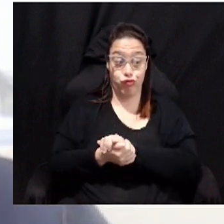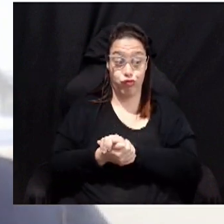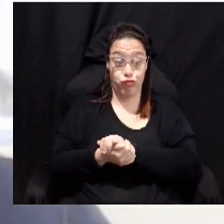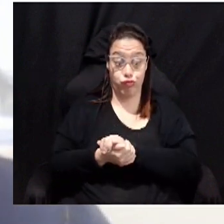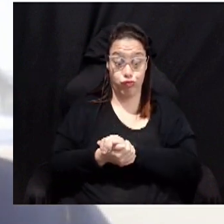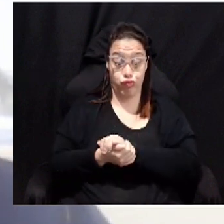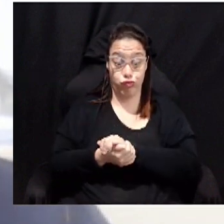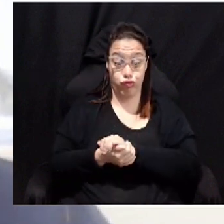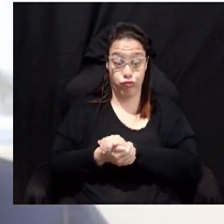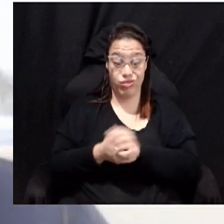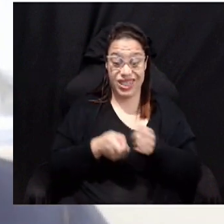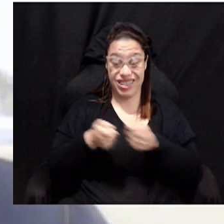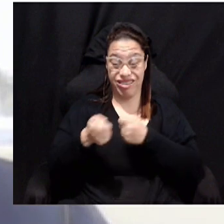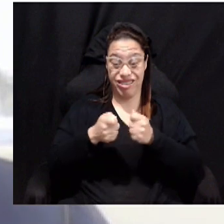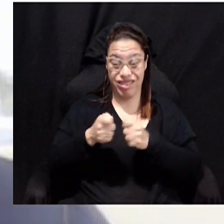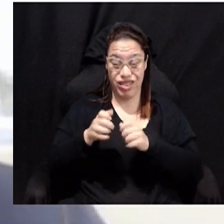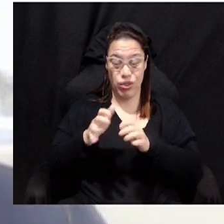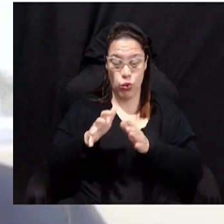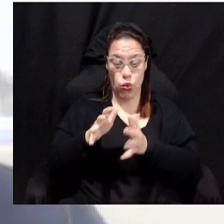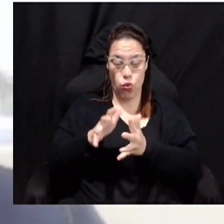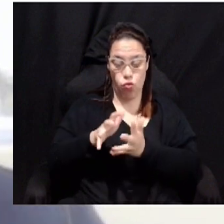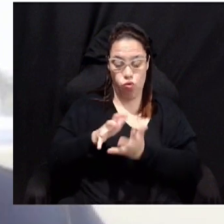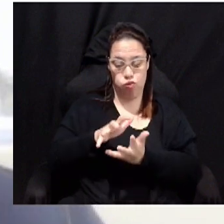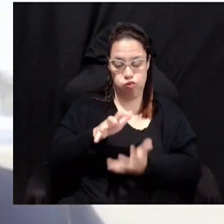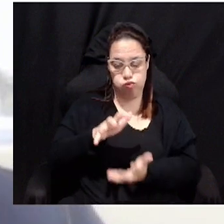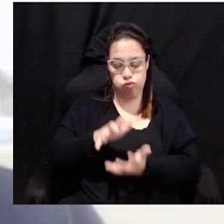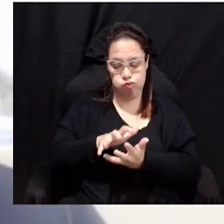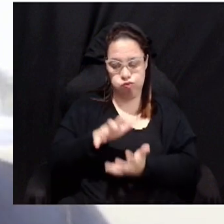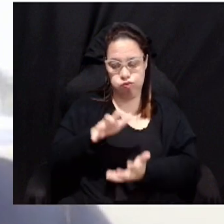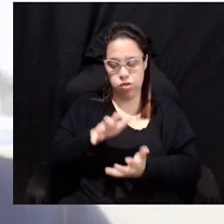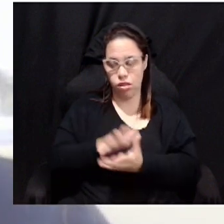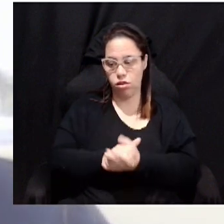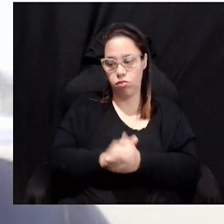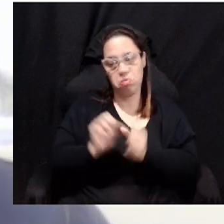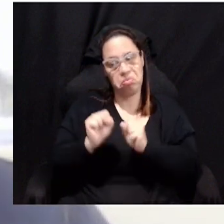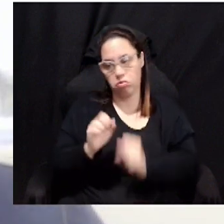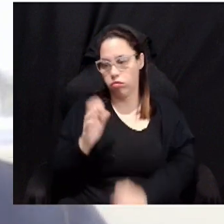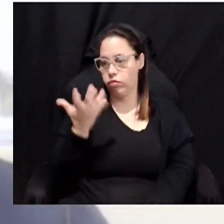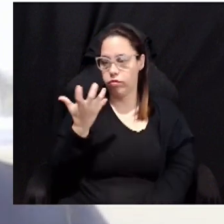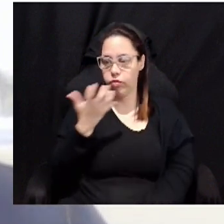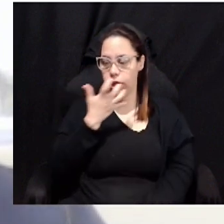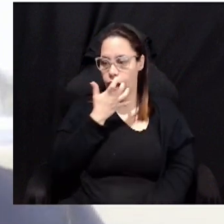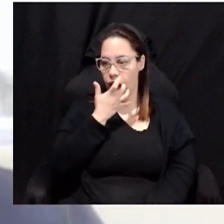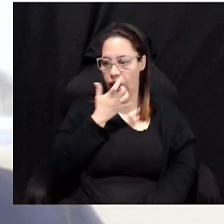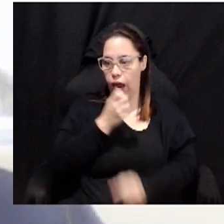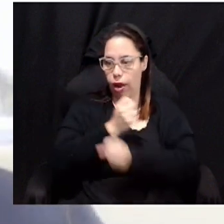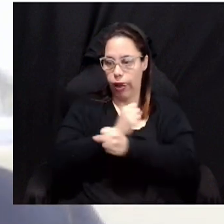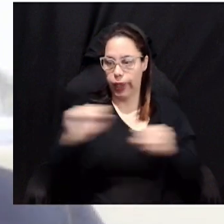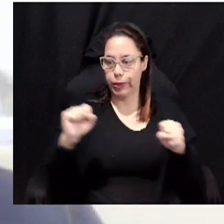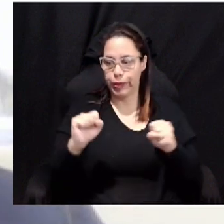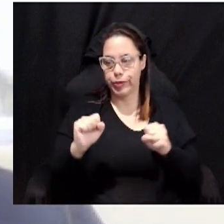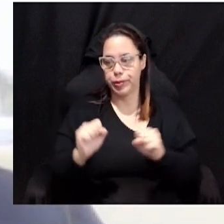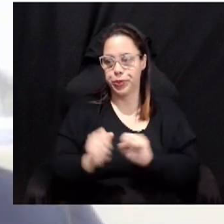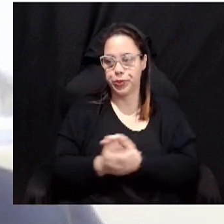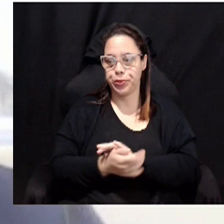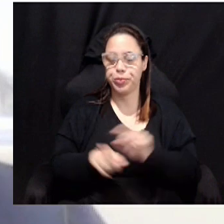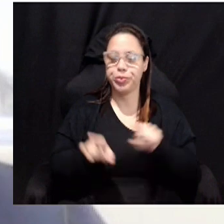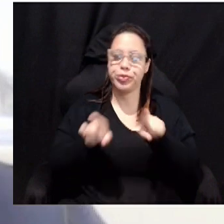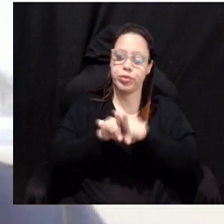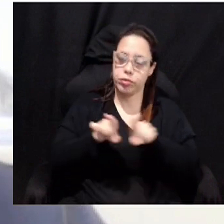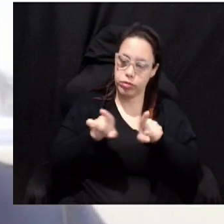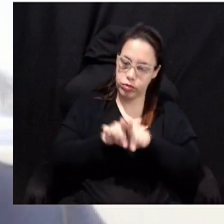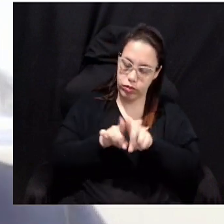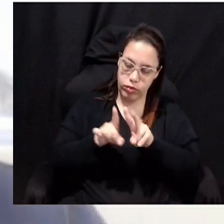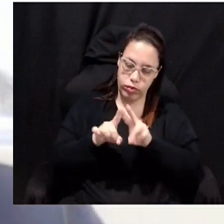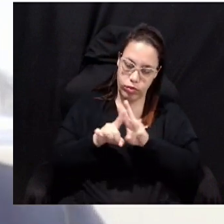de pressão por conta de algum equipamento, isso pode ocasionar um rompimento, também temos a questão de perdas,